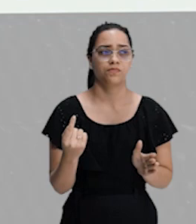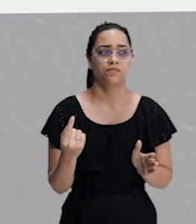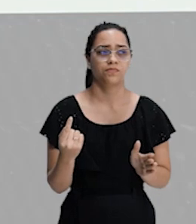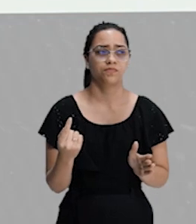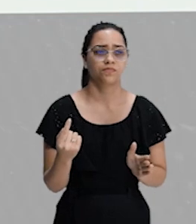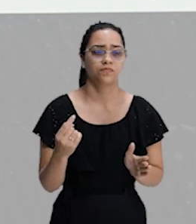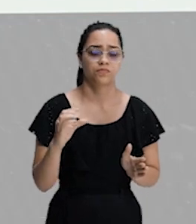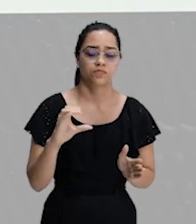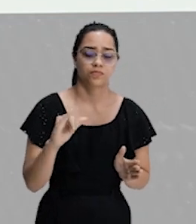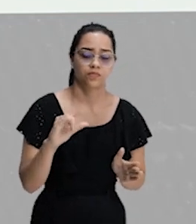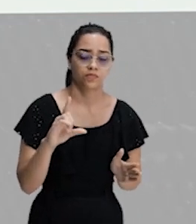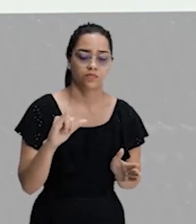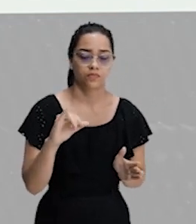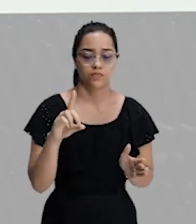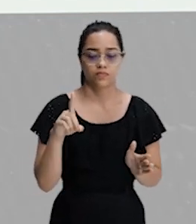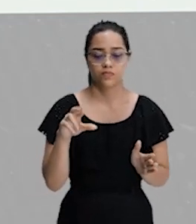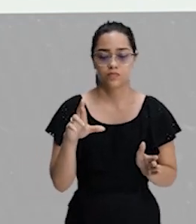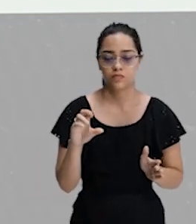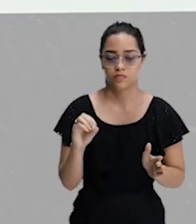Volume 1, o cilindro